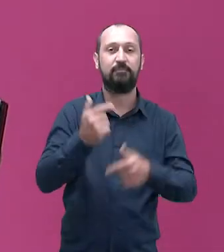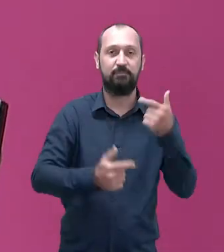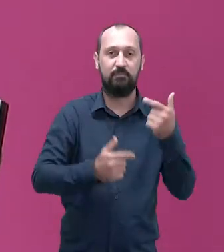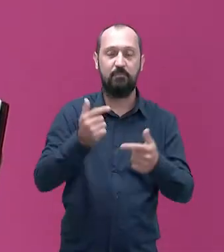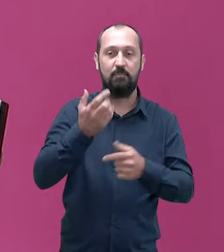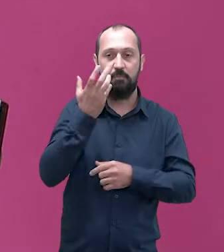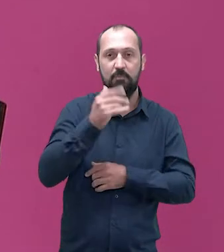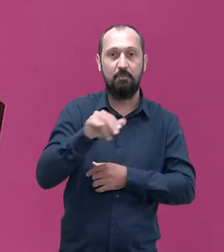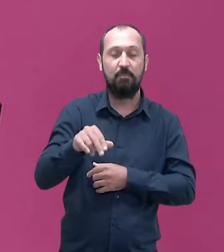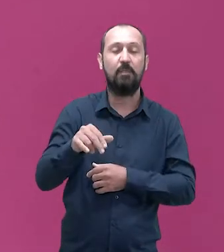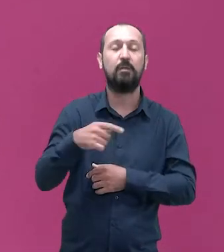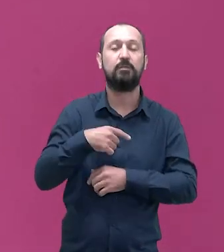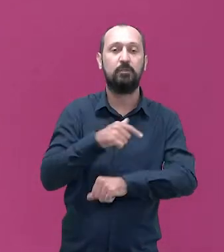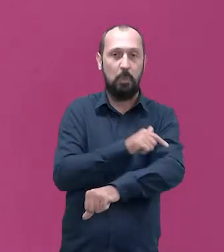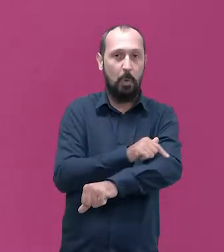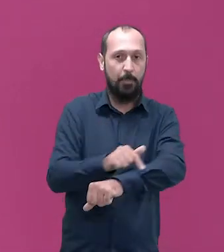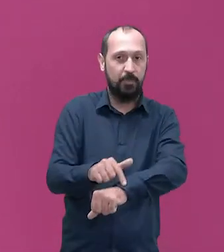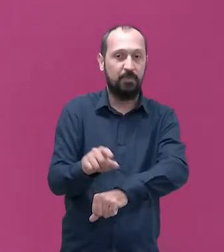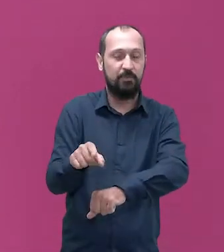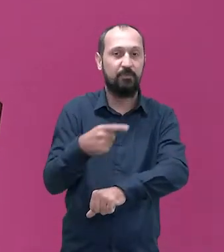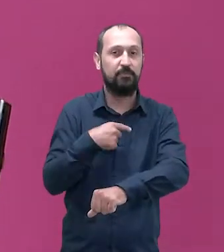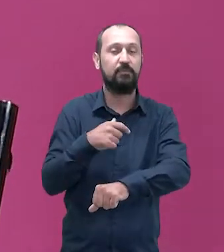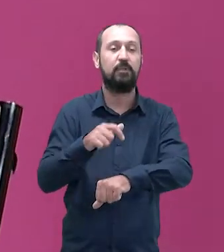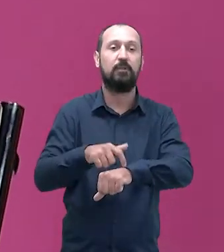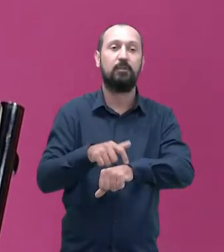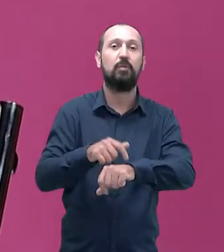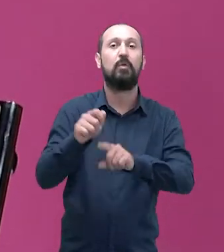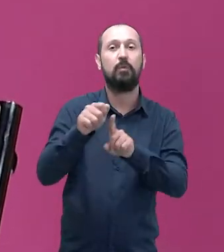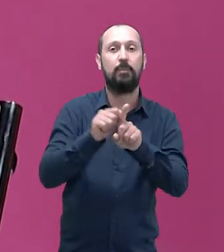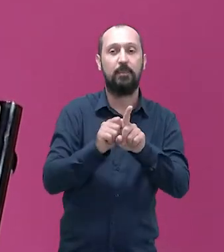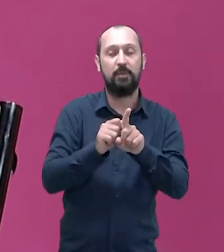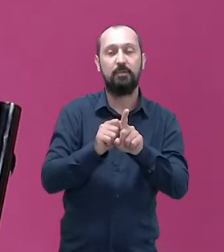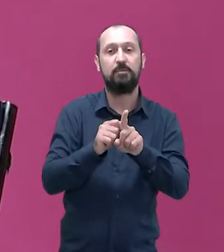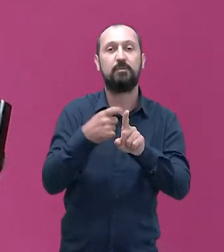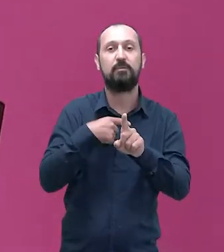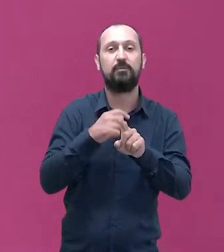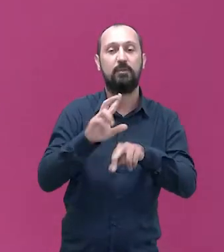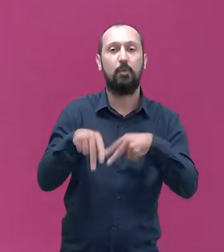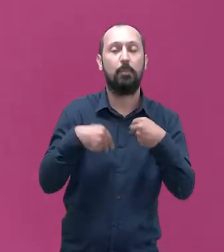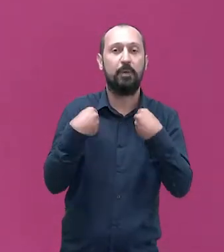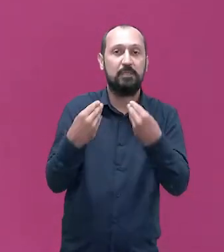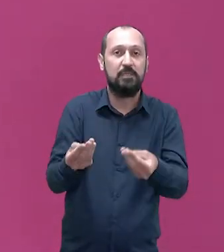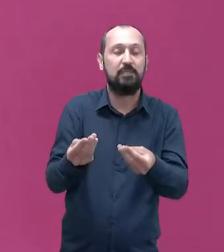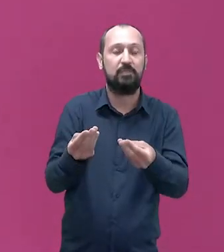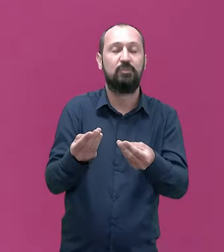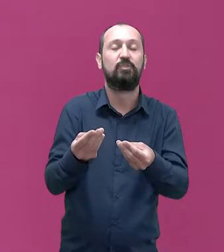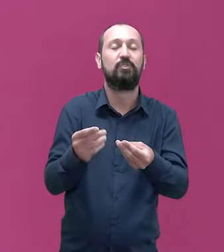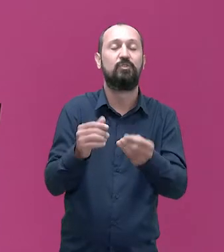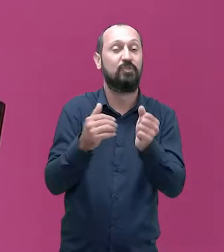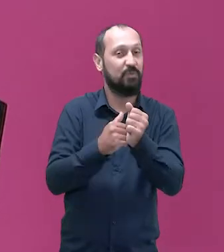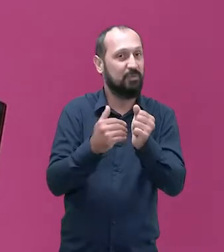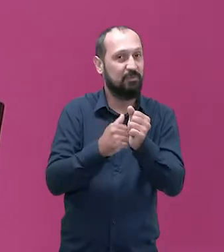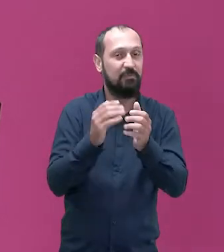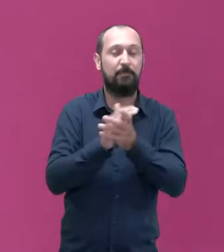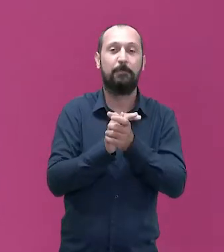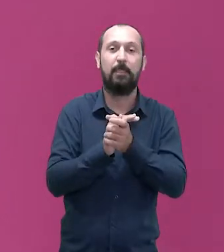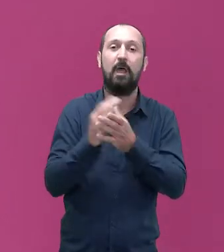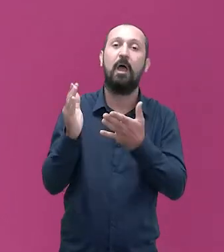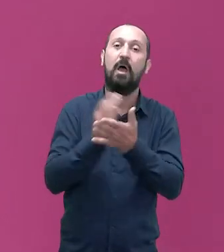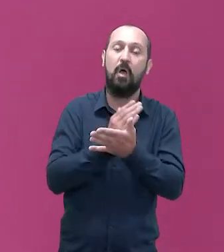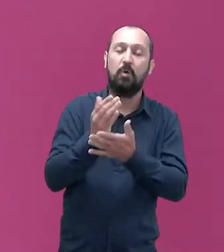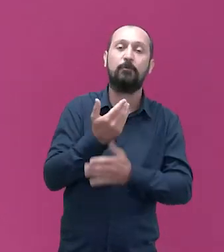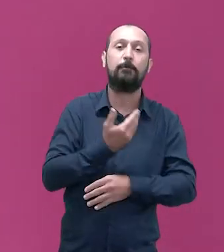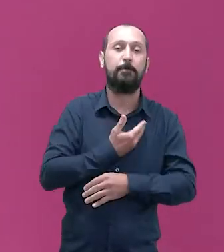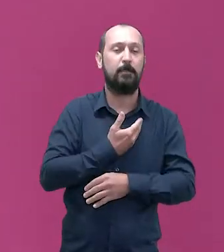uma política que aquela criança que se comportar, né, vai chegar no final do mês, a gente vai ter um presente surpresa, né?